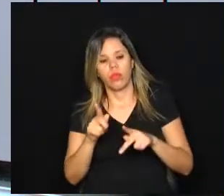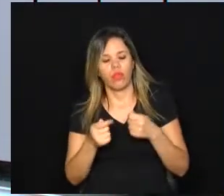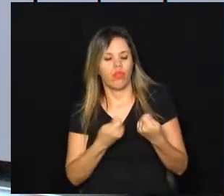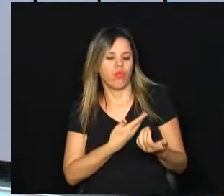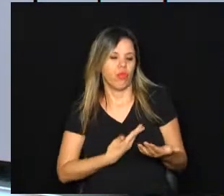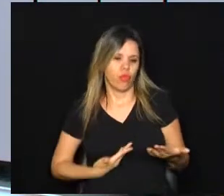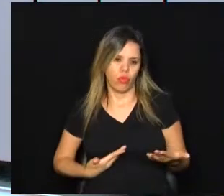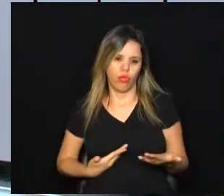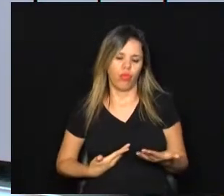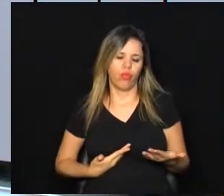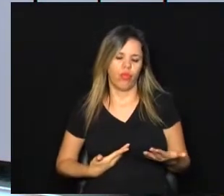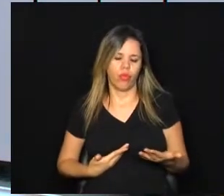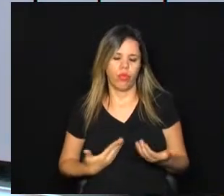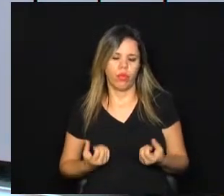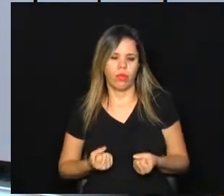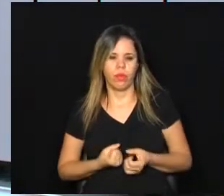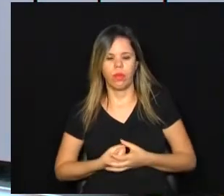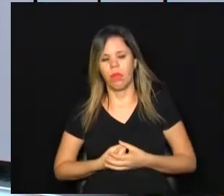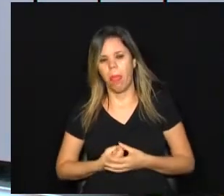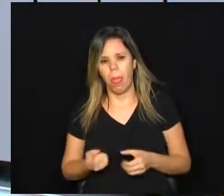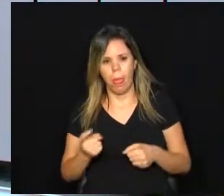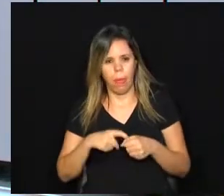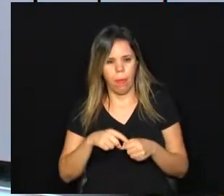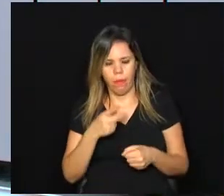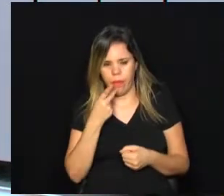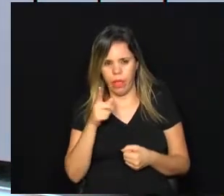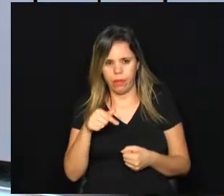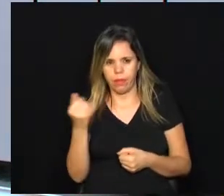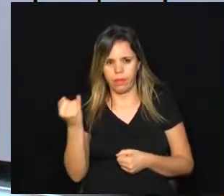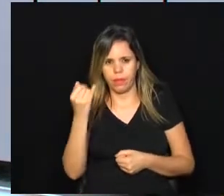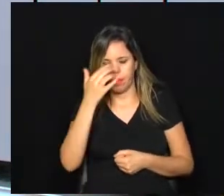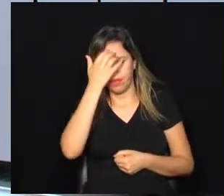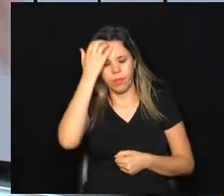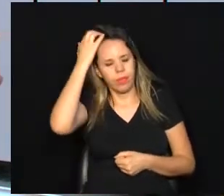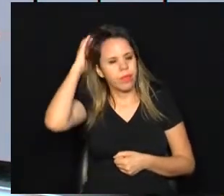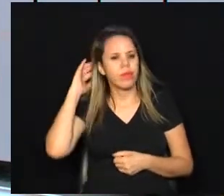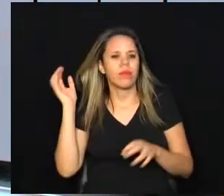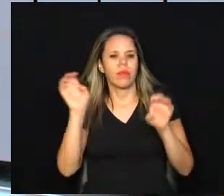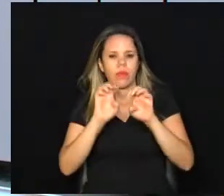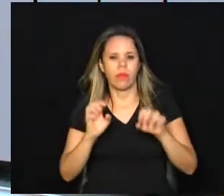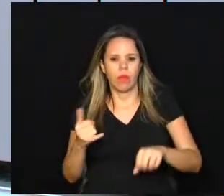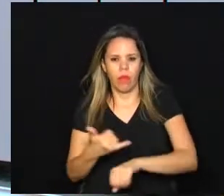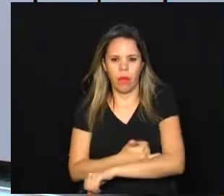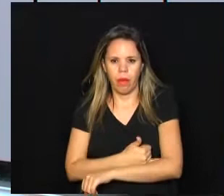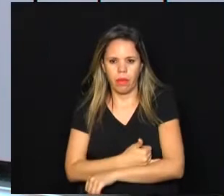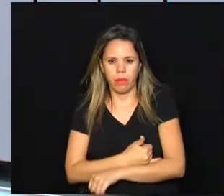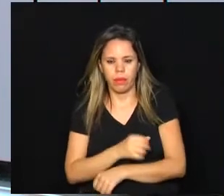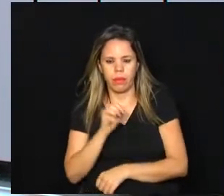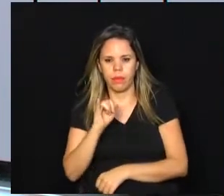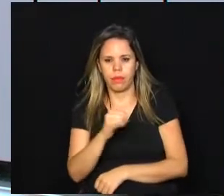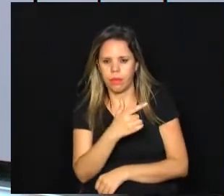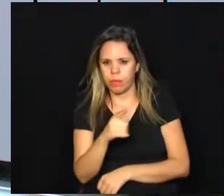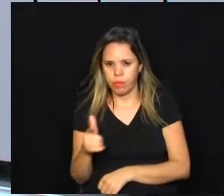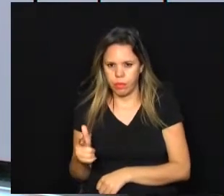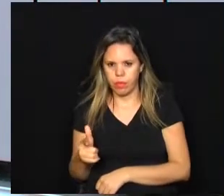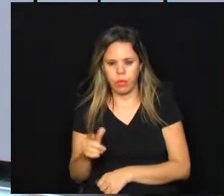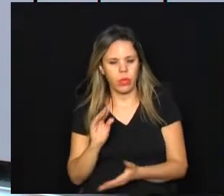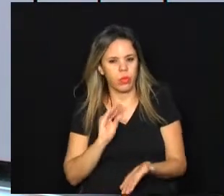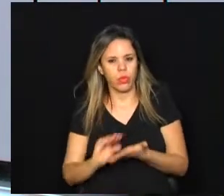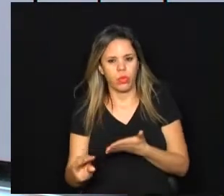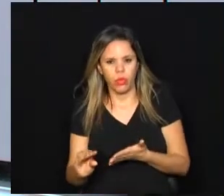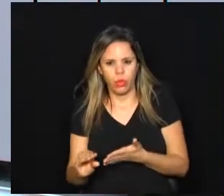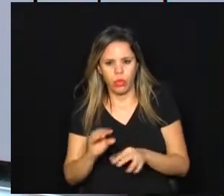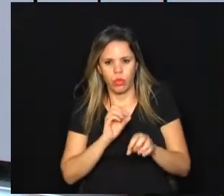Mas, voltando aqui, isso é importante, essa infraestrutura. Mas se você não tiver esse investimento